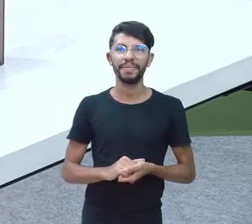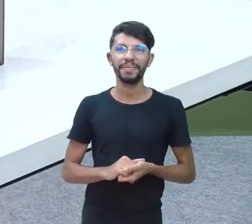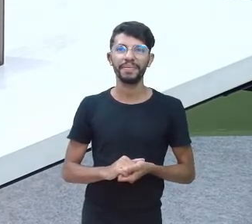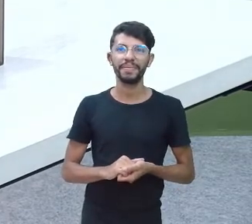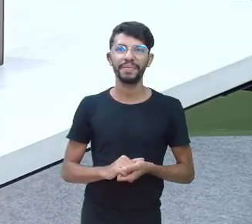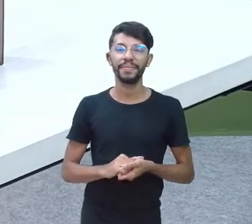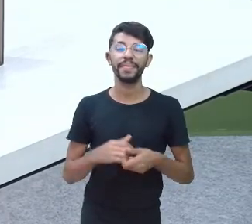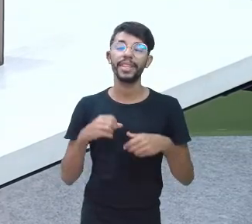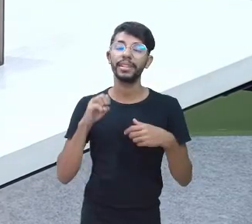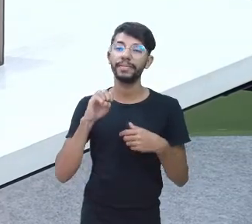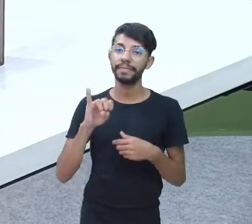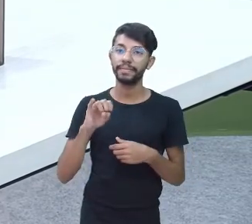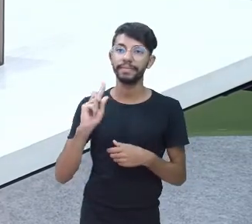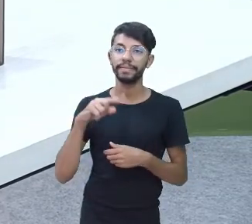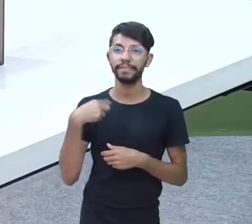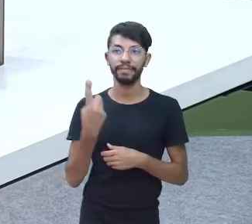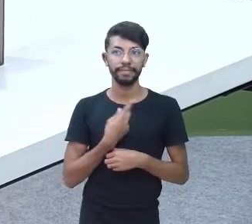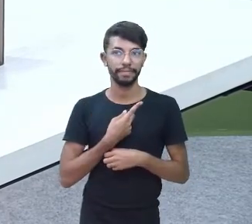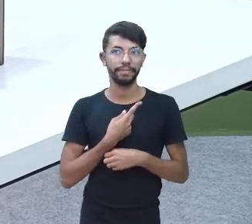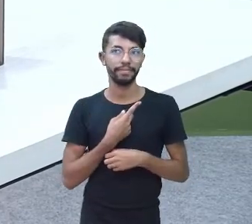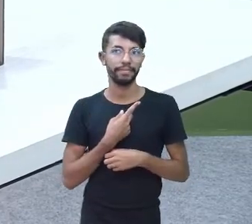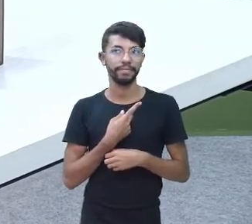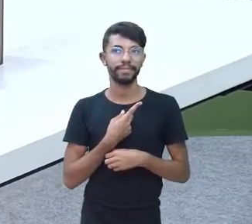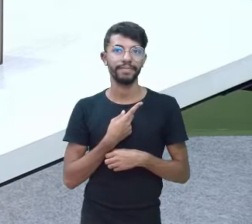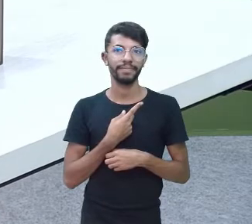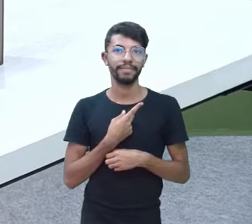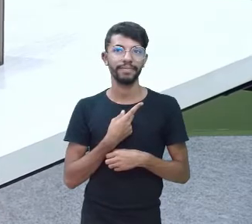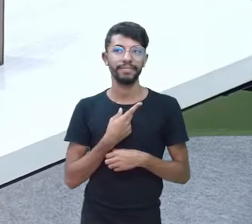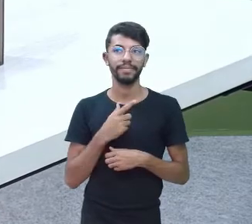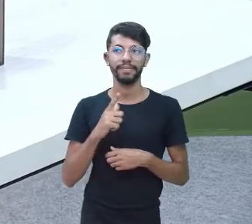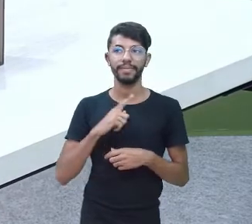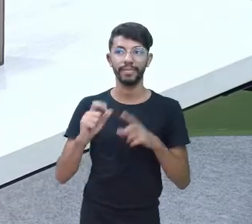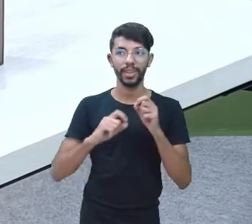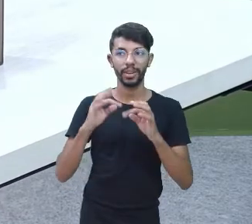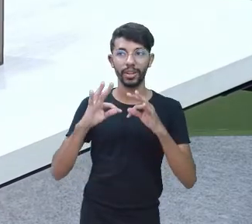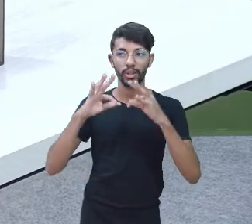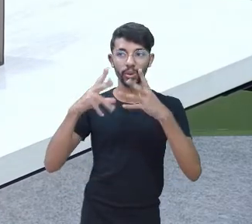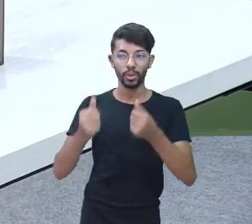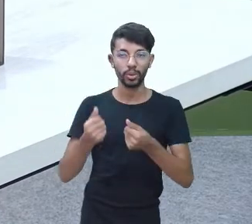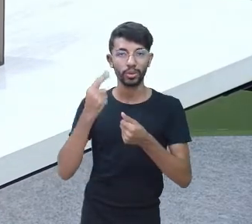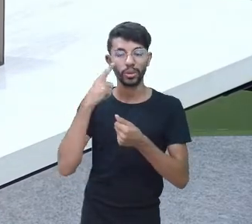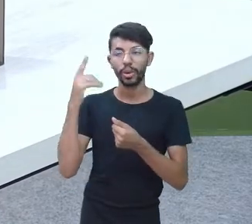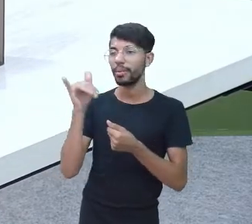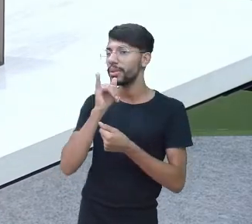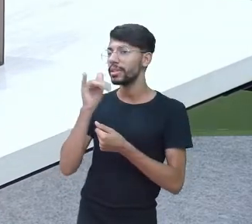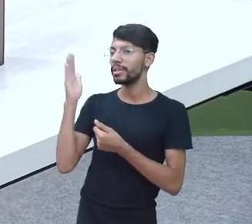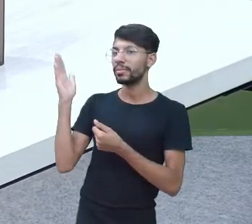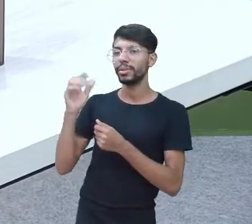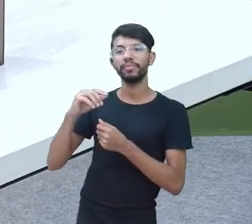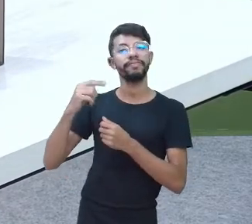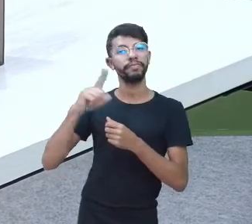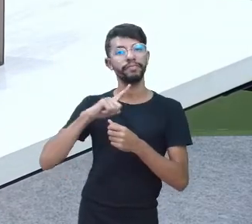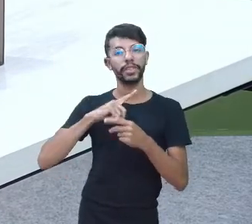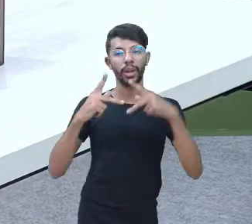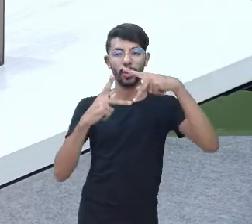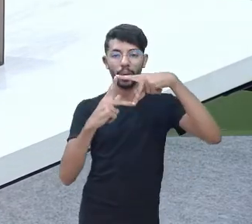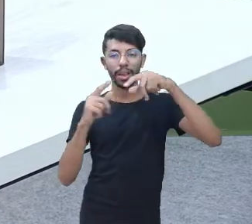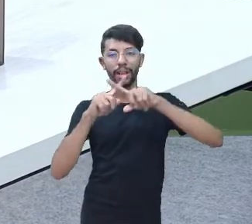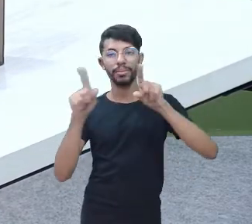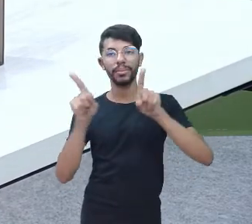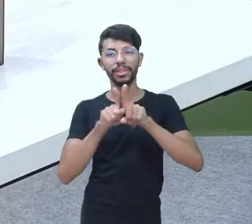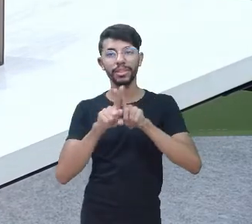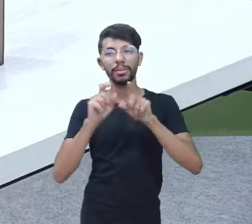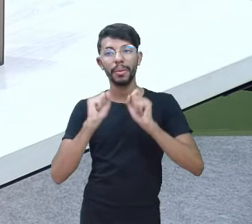E se a gente tiver todas as faces, ó, eu tenho aqui quadrado, mas eu posso ter retângulos. Vai